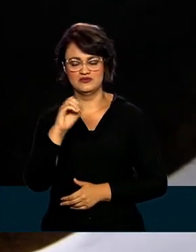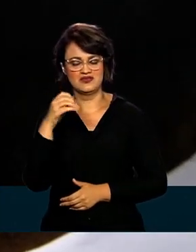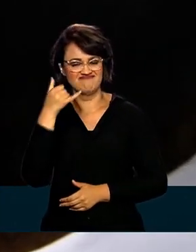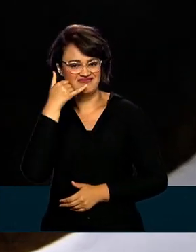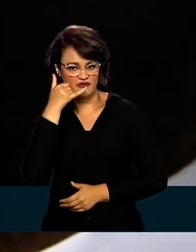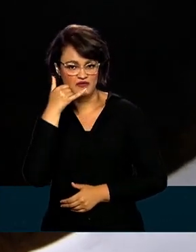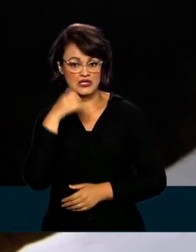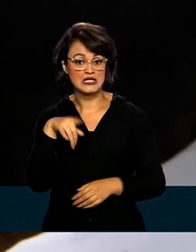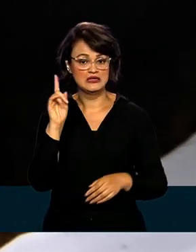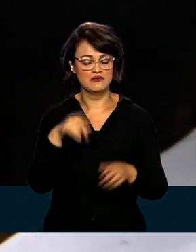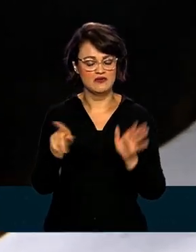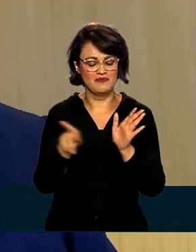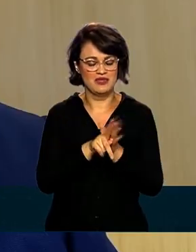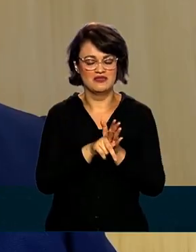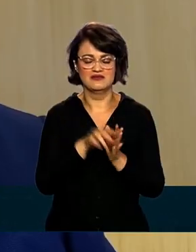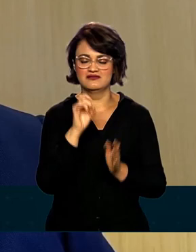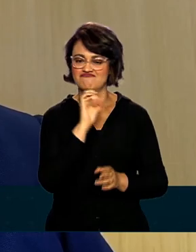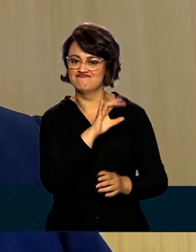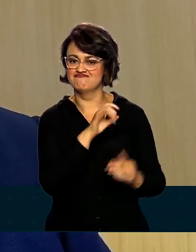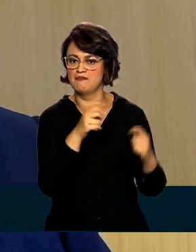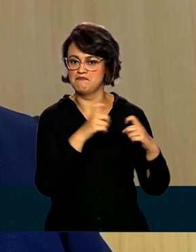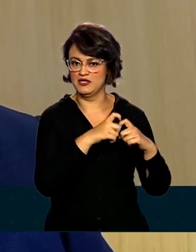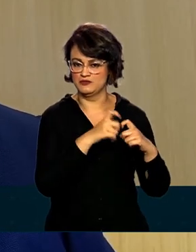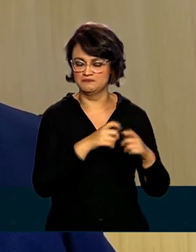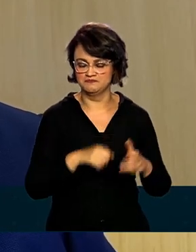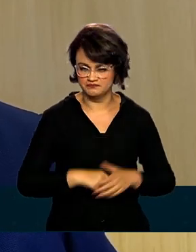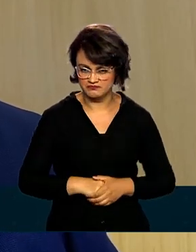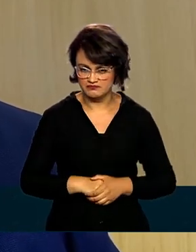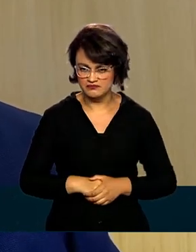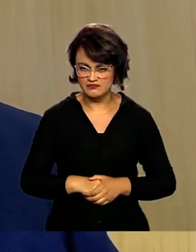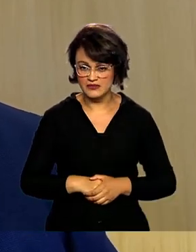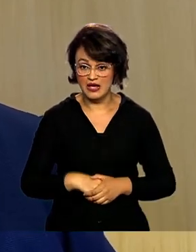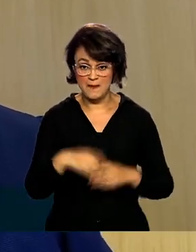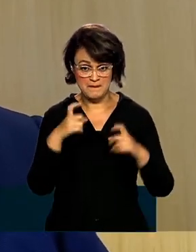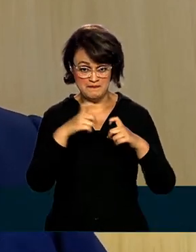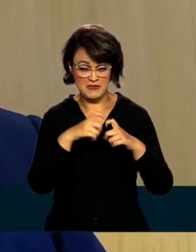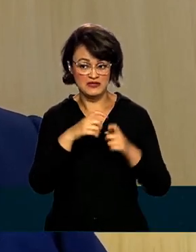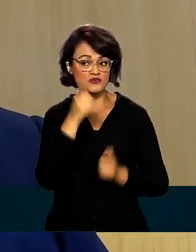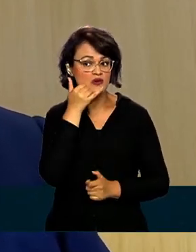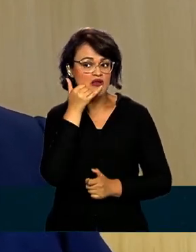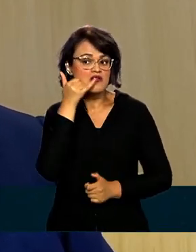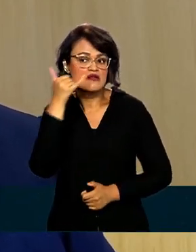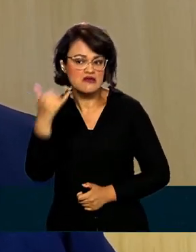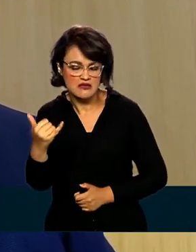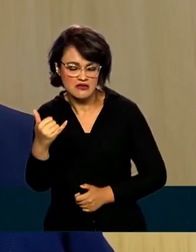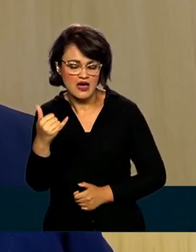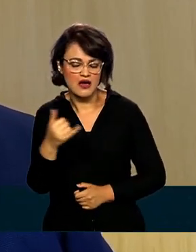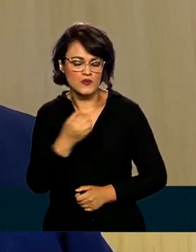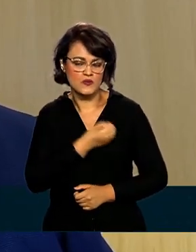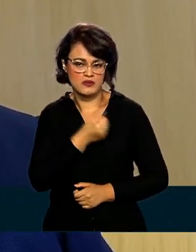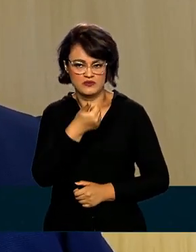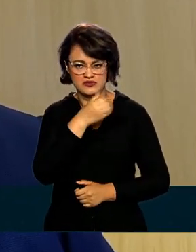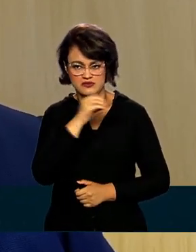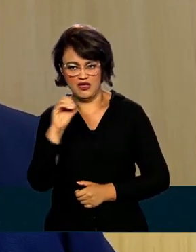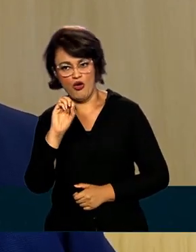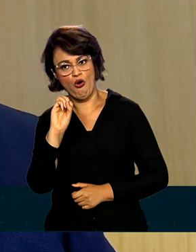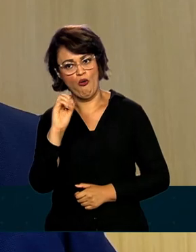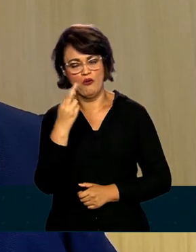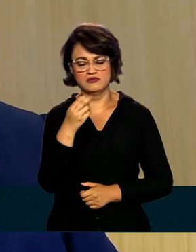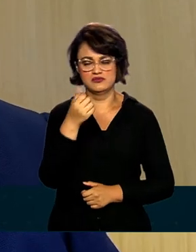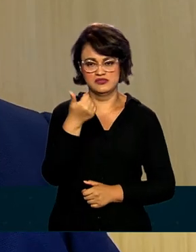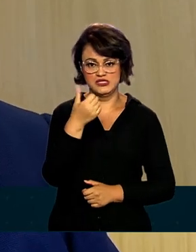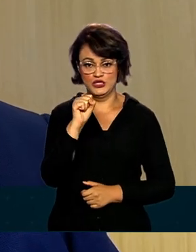exclusivo foi criado. Quando o profissional da área médica ligar para um dos canais de atendimento Disque 100 ou Ligue 180